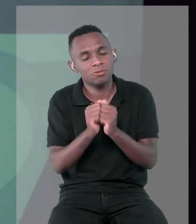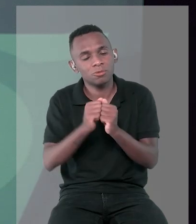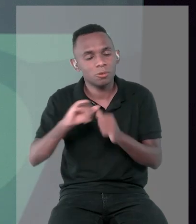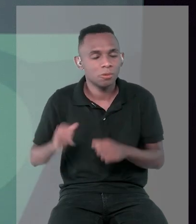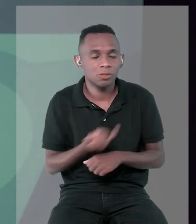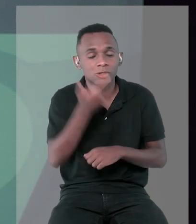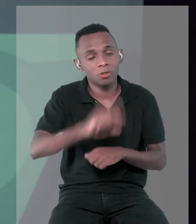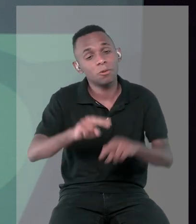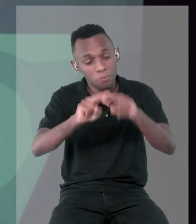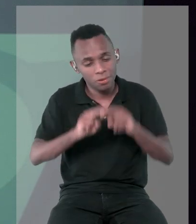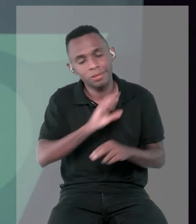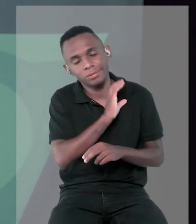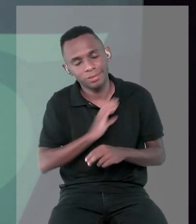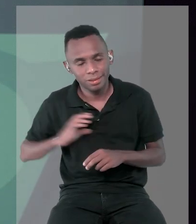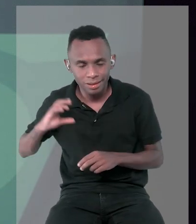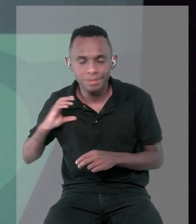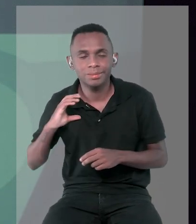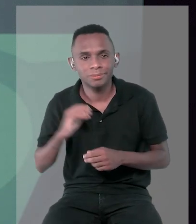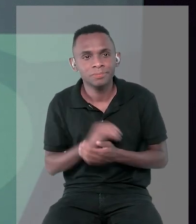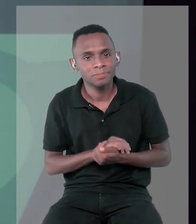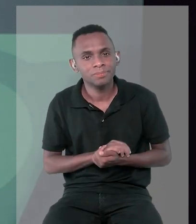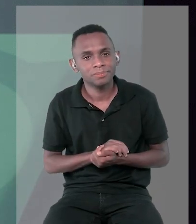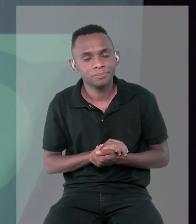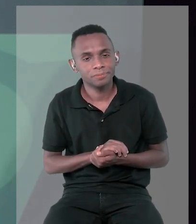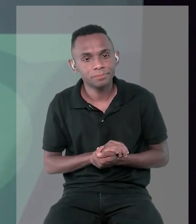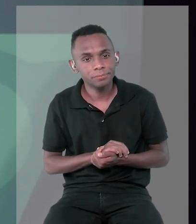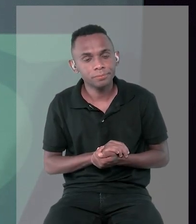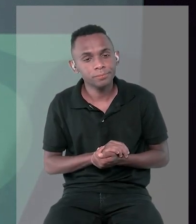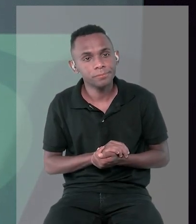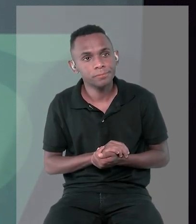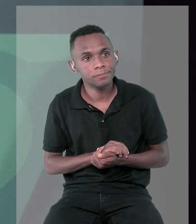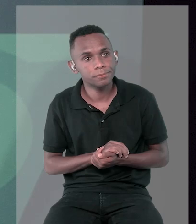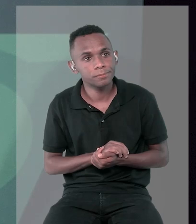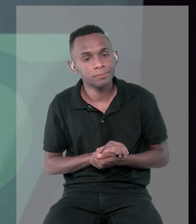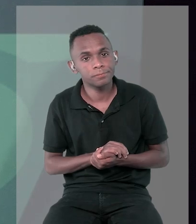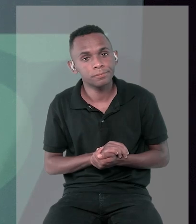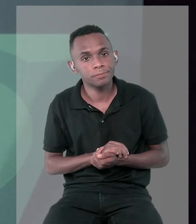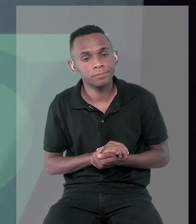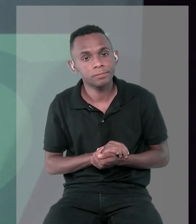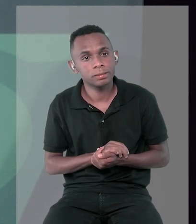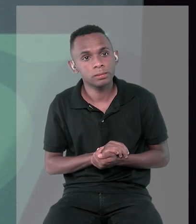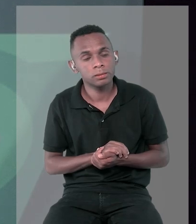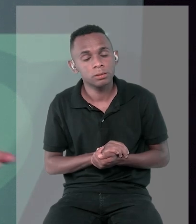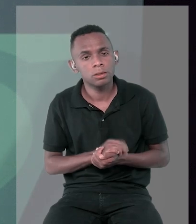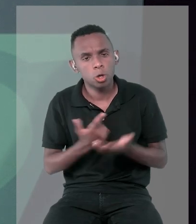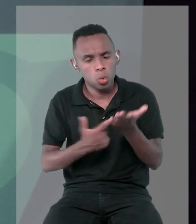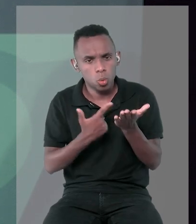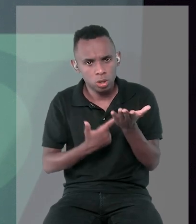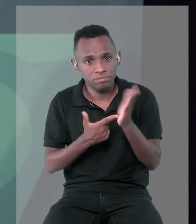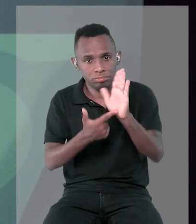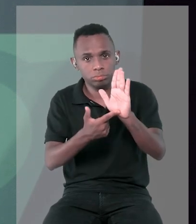junto aqui de novo por causa da Clarice, de novo, né? Voltamos a Clarice. Esse livro que vocês